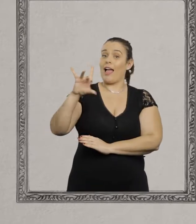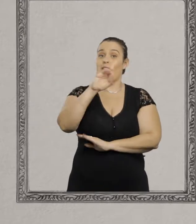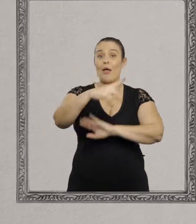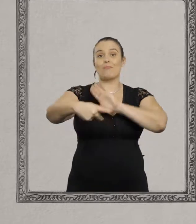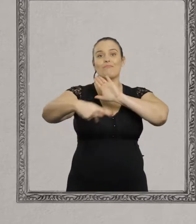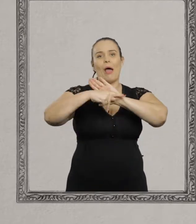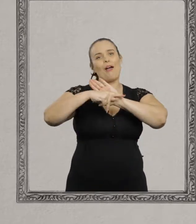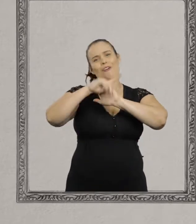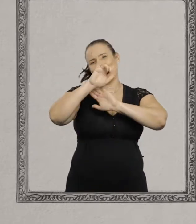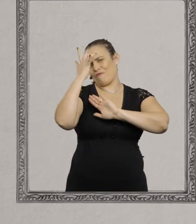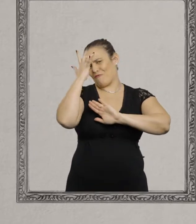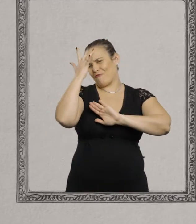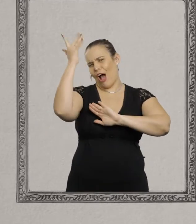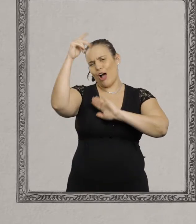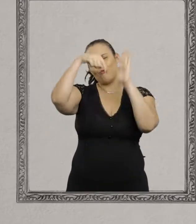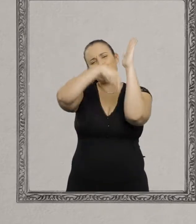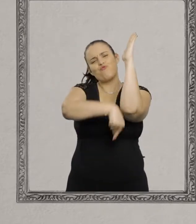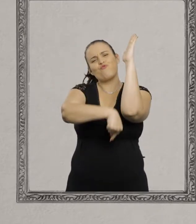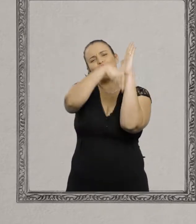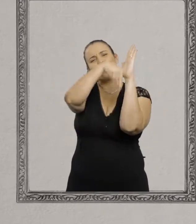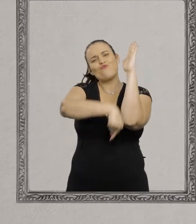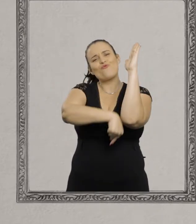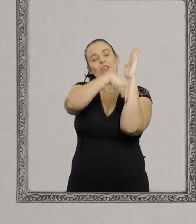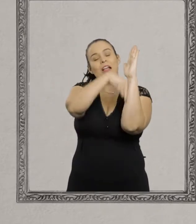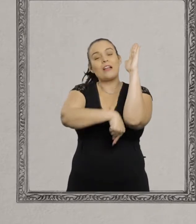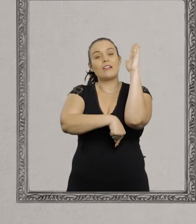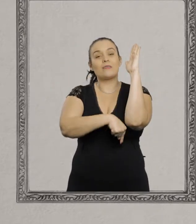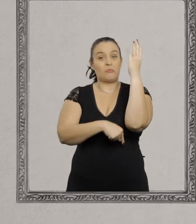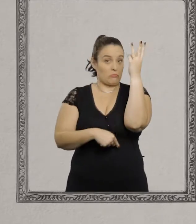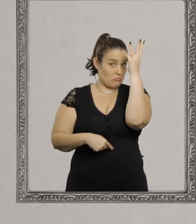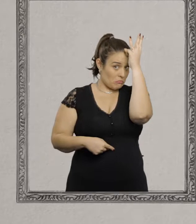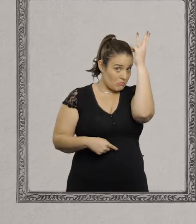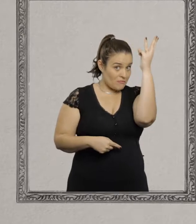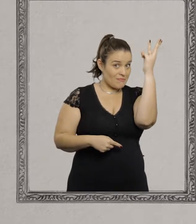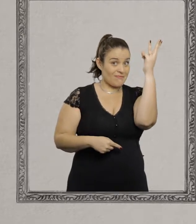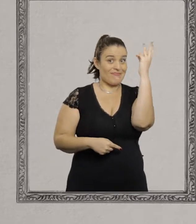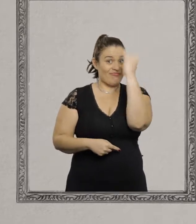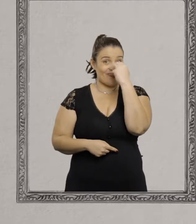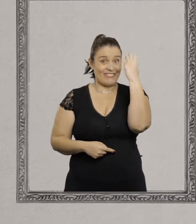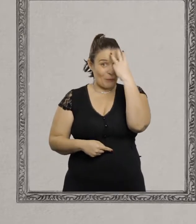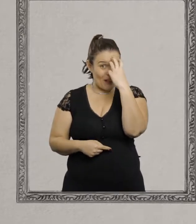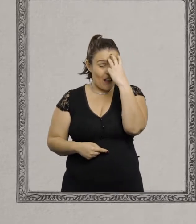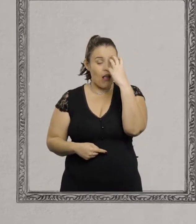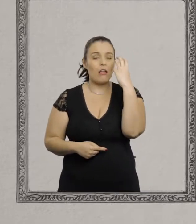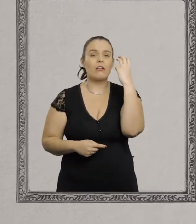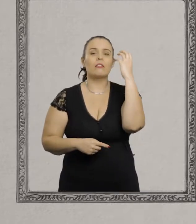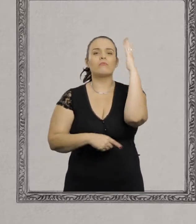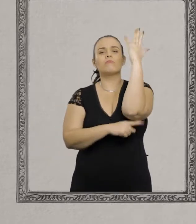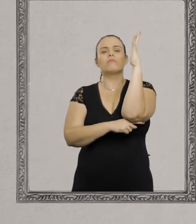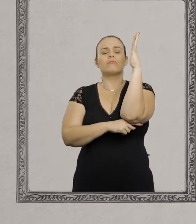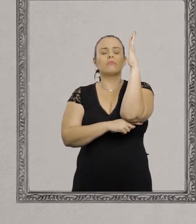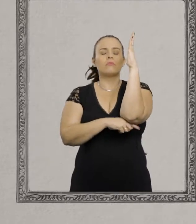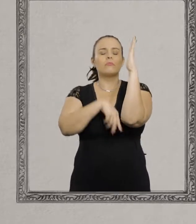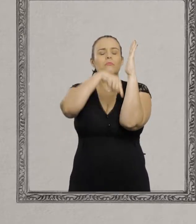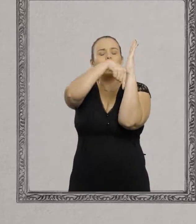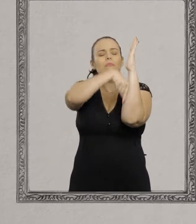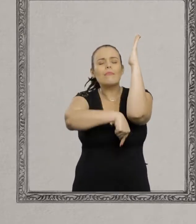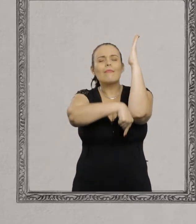subir e descer na casa. Wendy e Miguel experimentaram suas árvores. Eles couberam na primeira